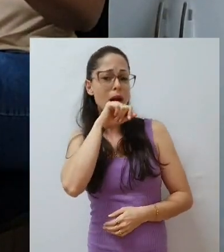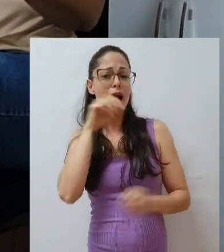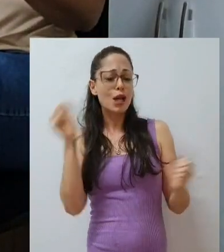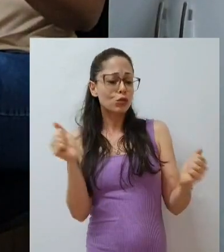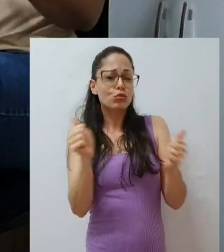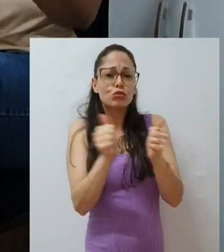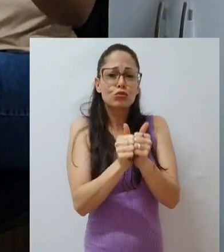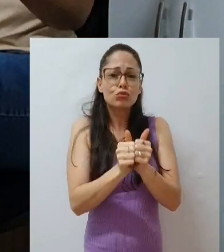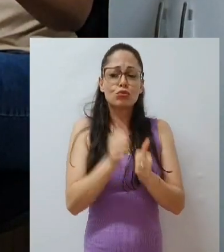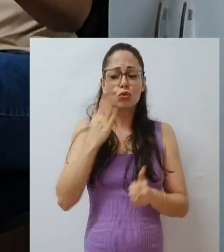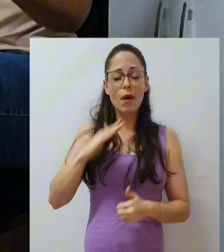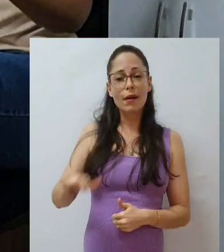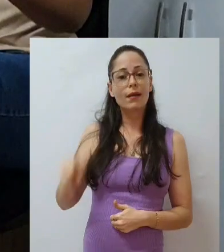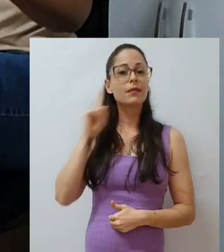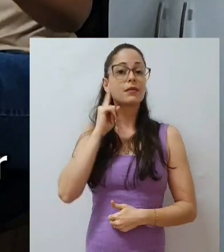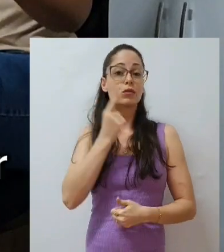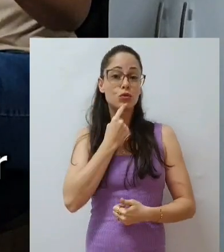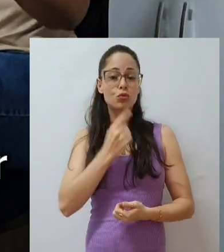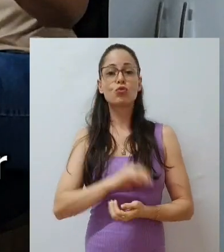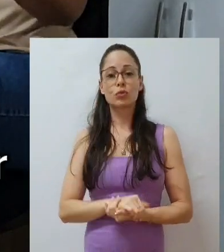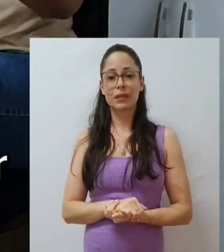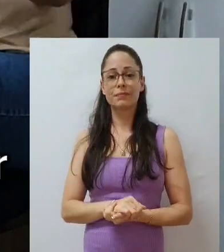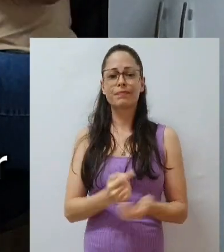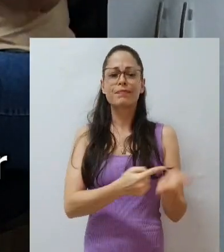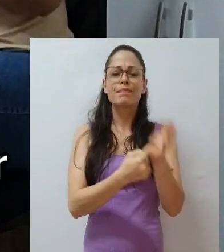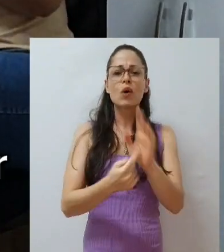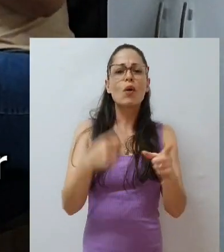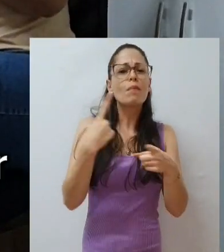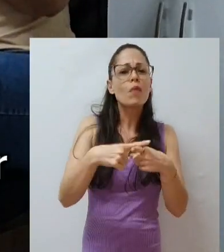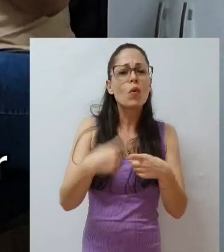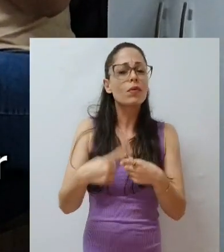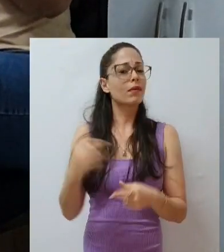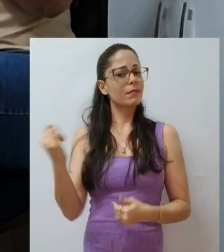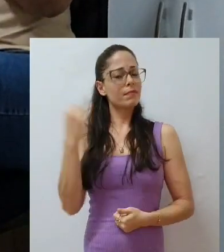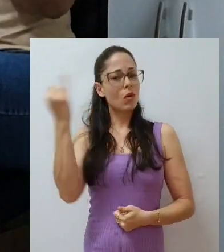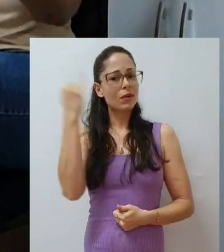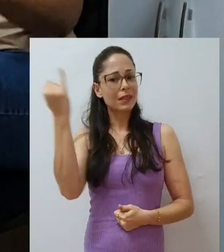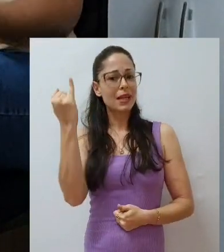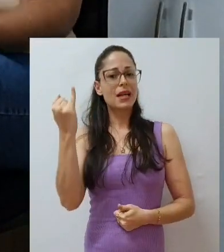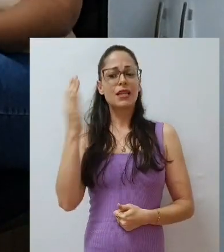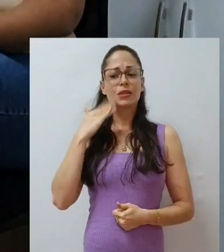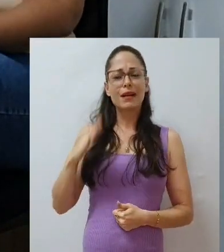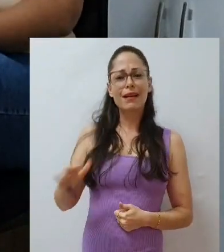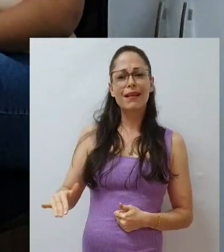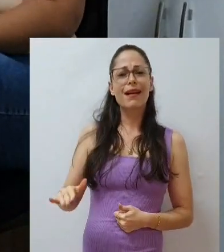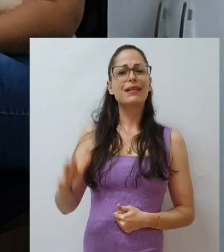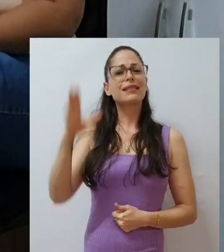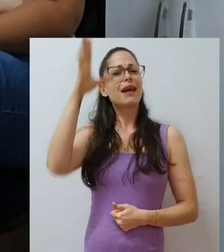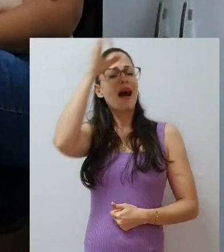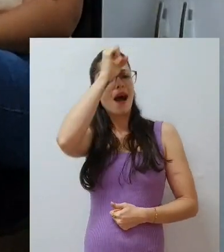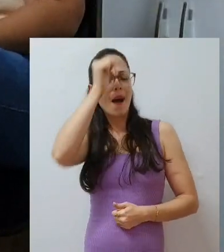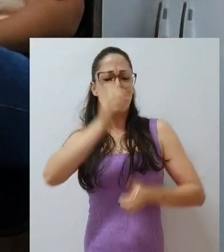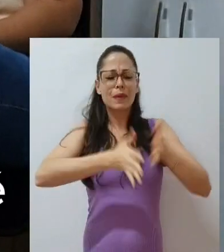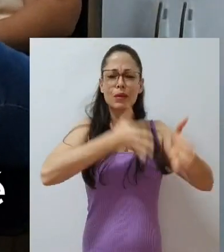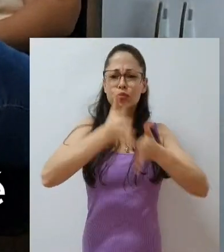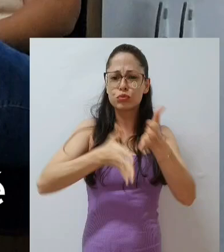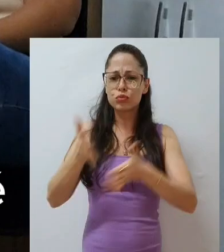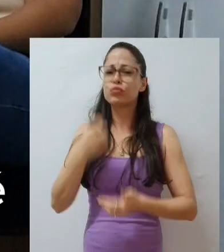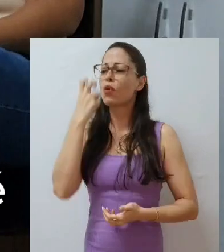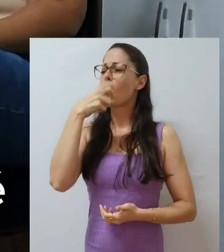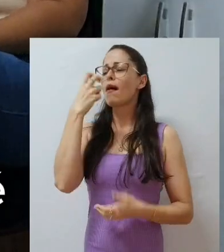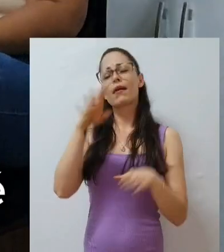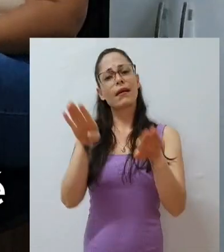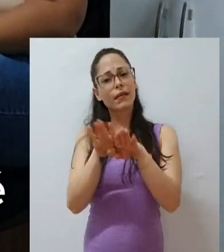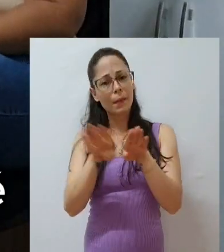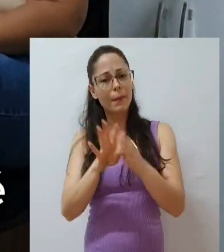a criança aprender Libras, por que é importante oralizar também, tudo isso. Então, assistam, não percam, tá?